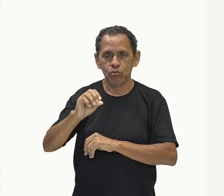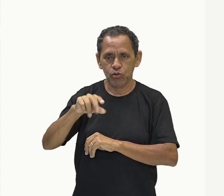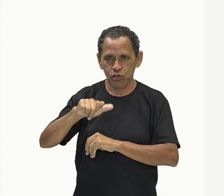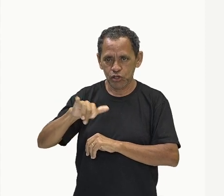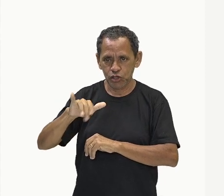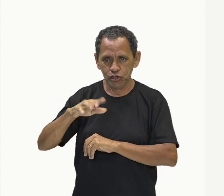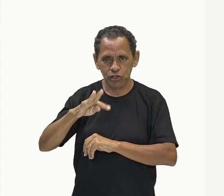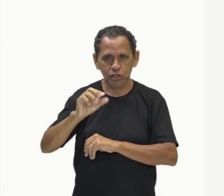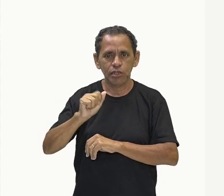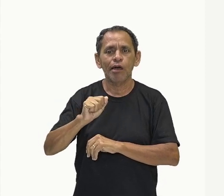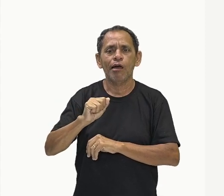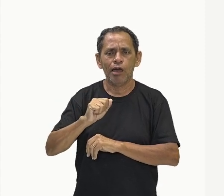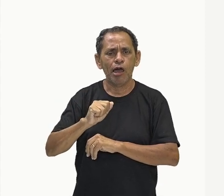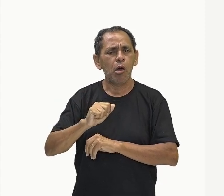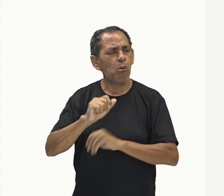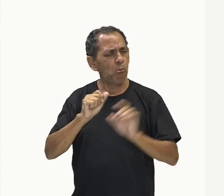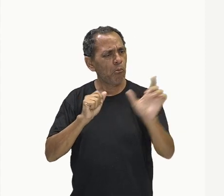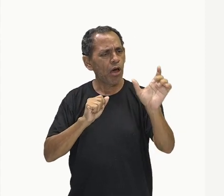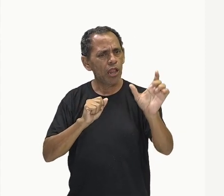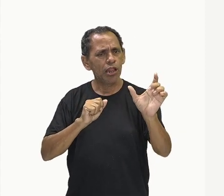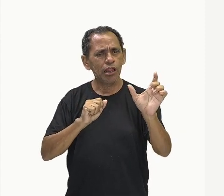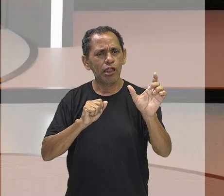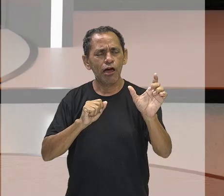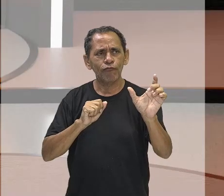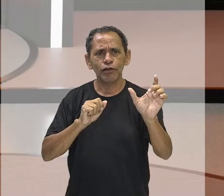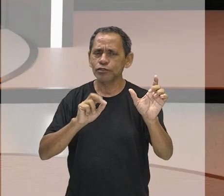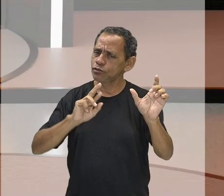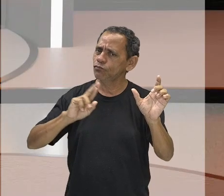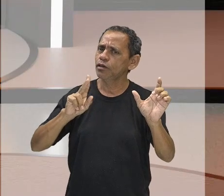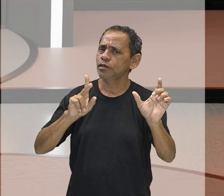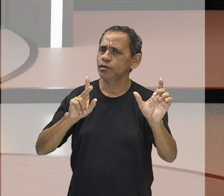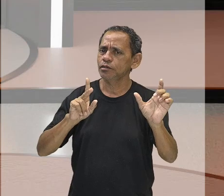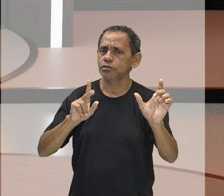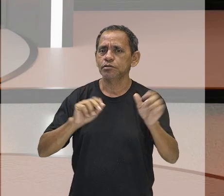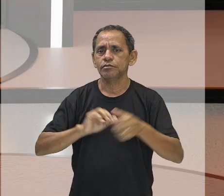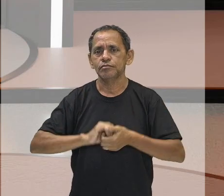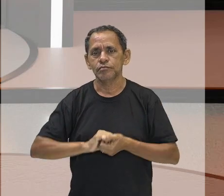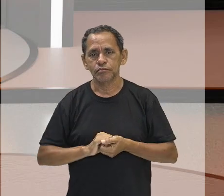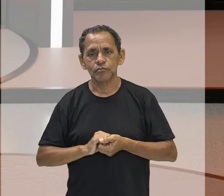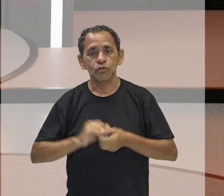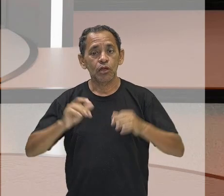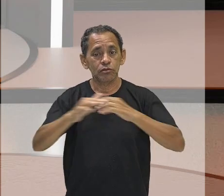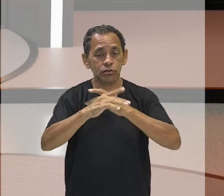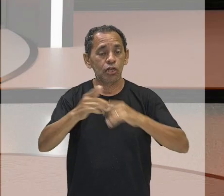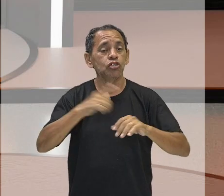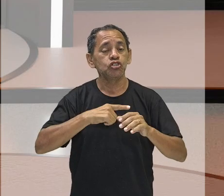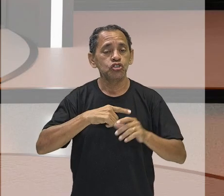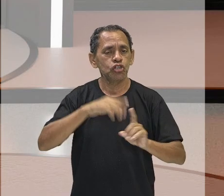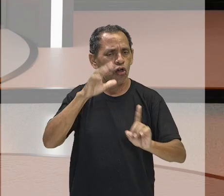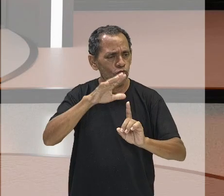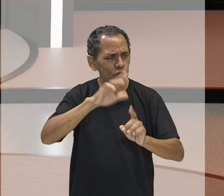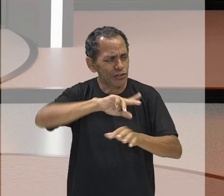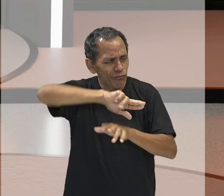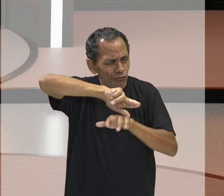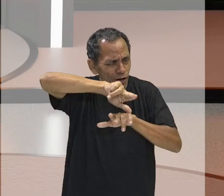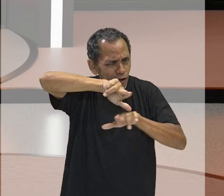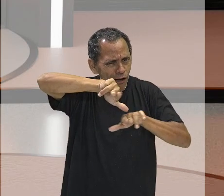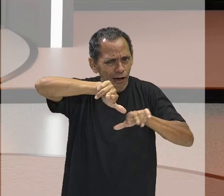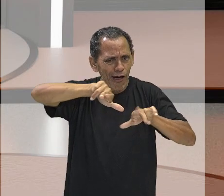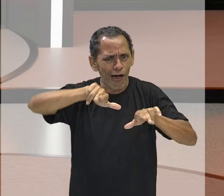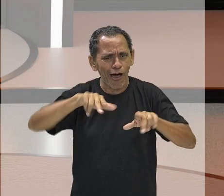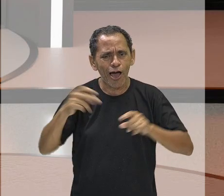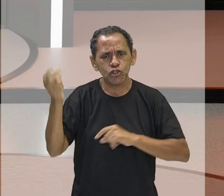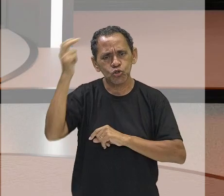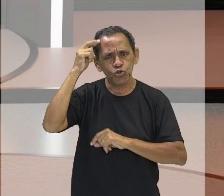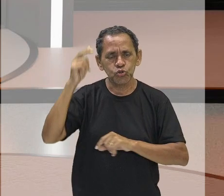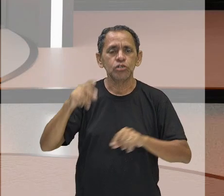então, bem confusa para a gente entender. Uma cidade com diversas influências culturais, tá, gente? Tanto